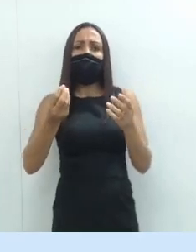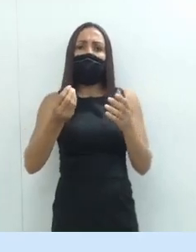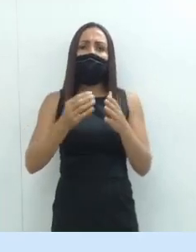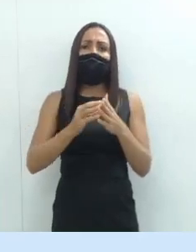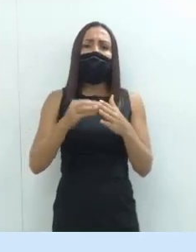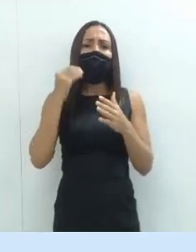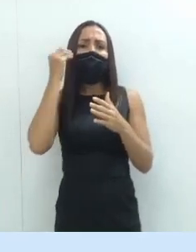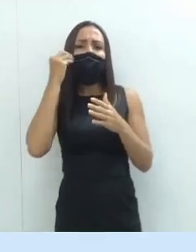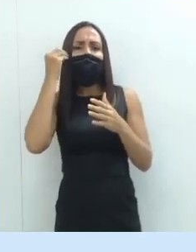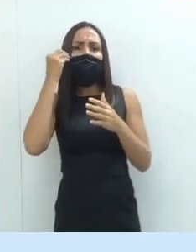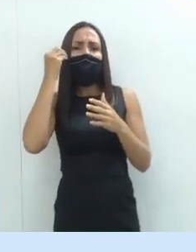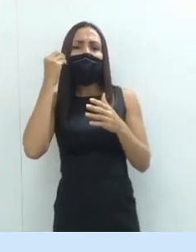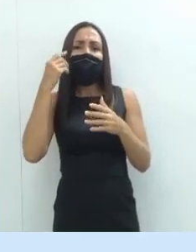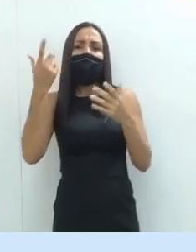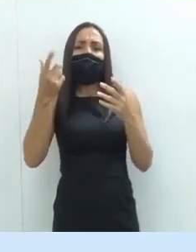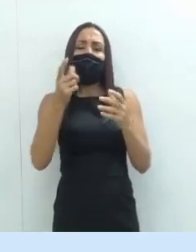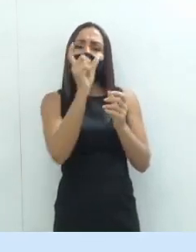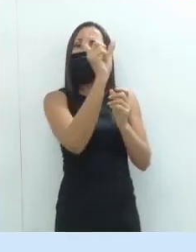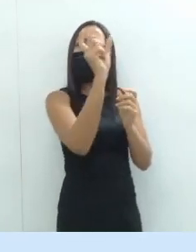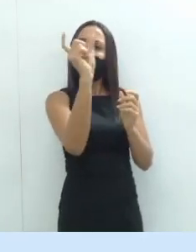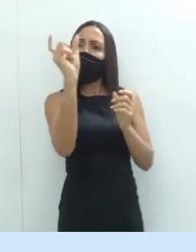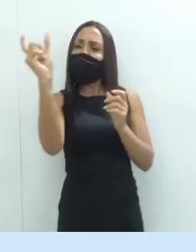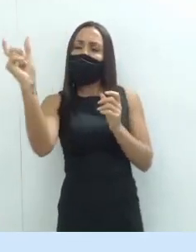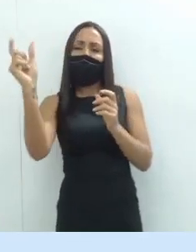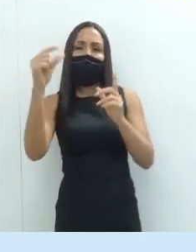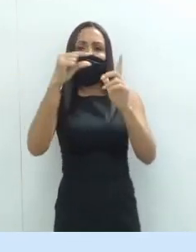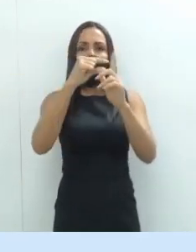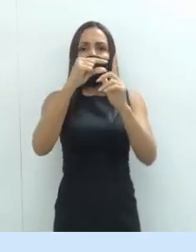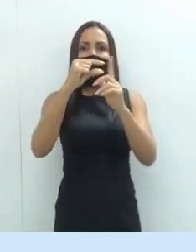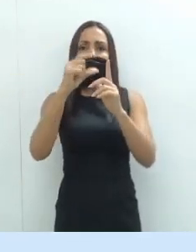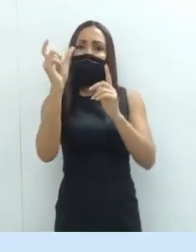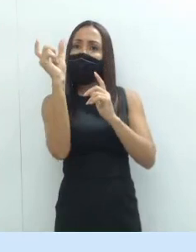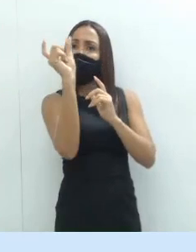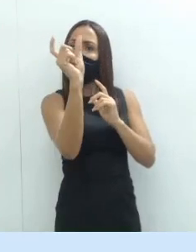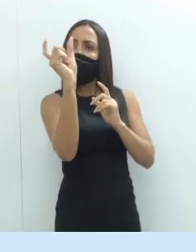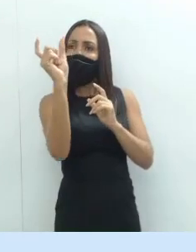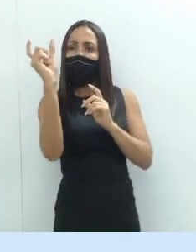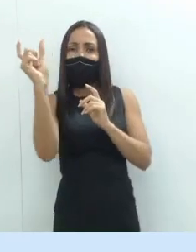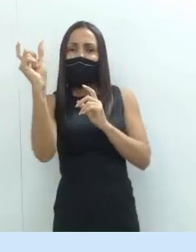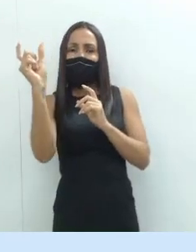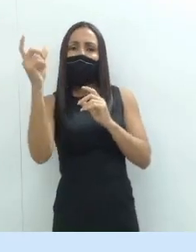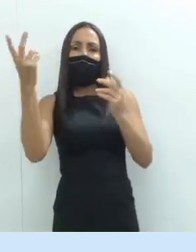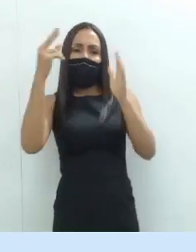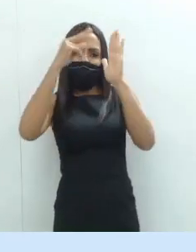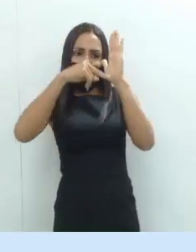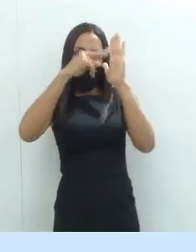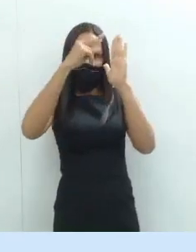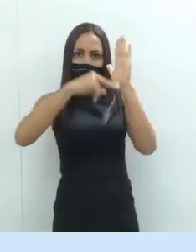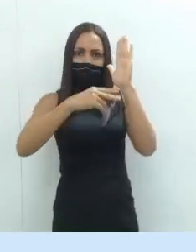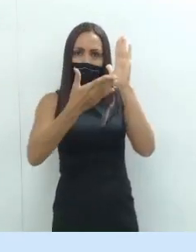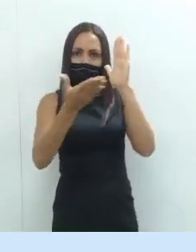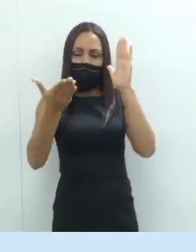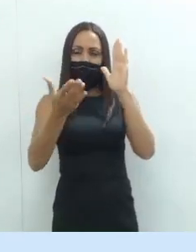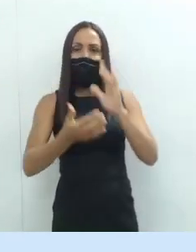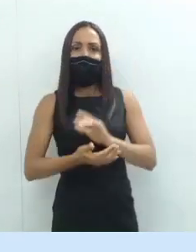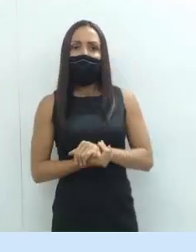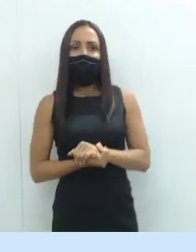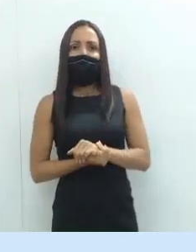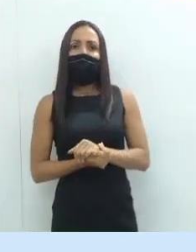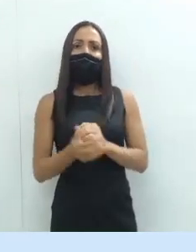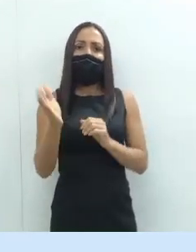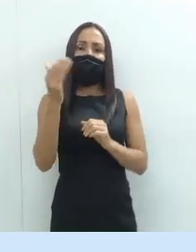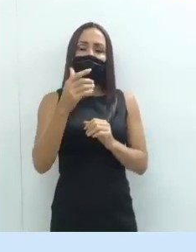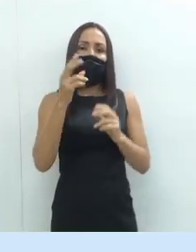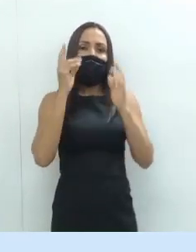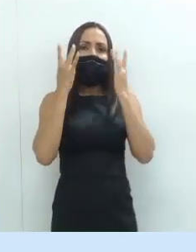exatamente o que eu ensinei agora, destacar as palavras-chave desse trecho que eu li para vocês, certo? Então vamos dar uma